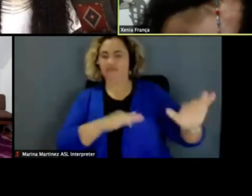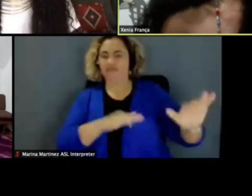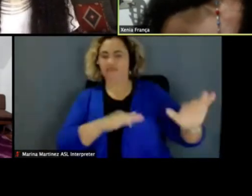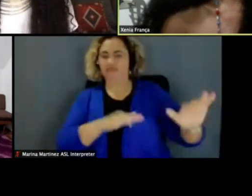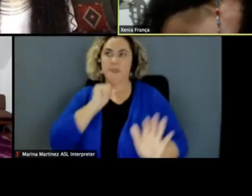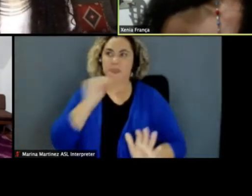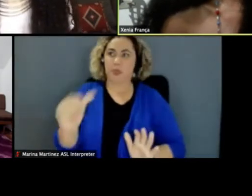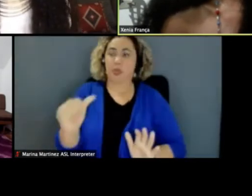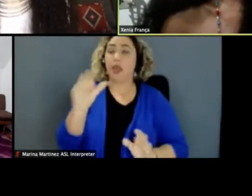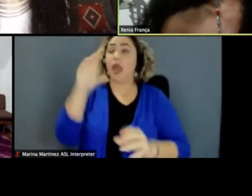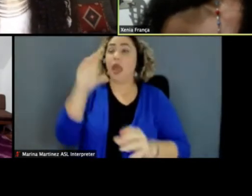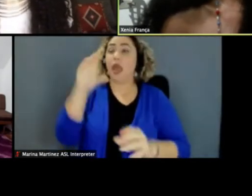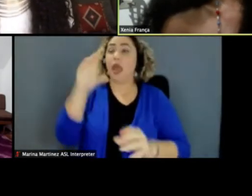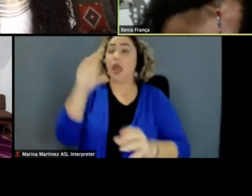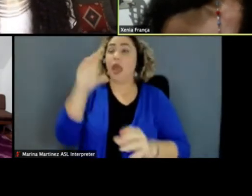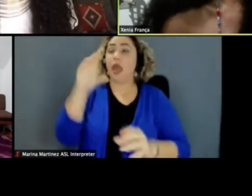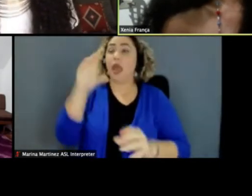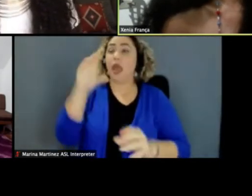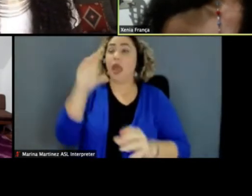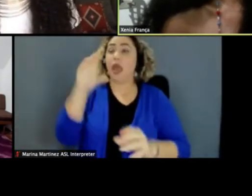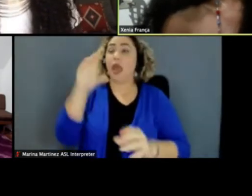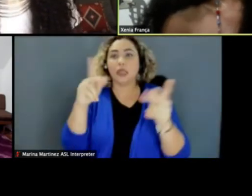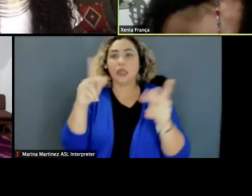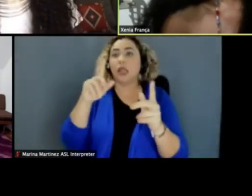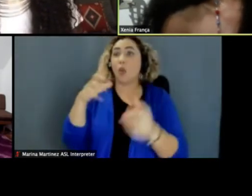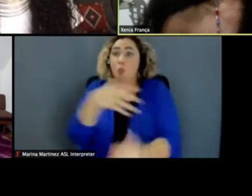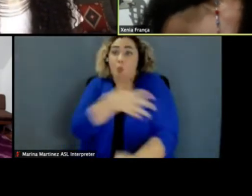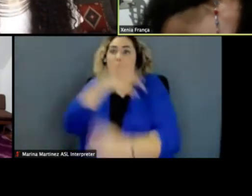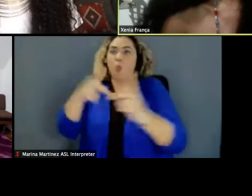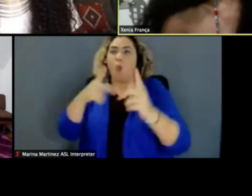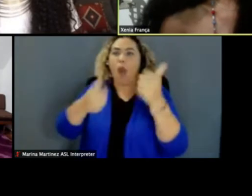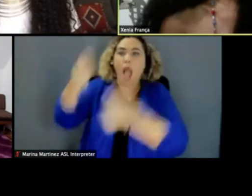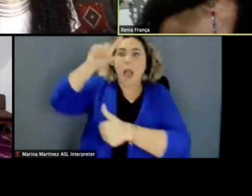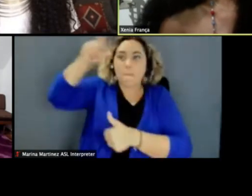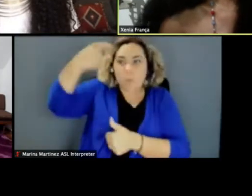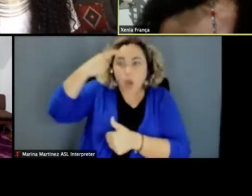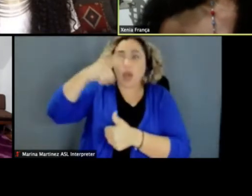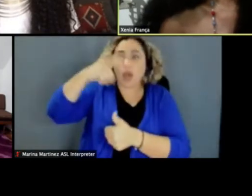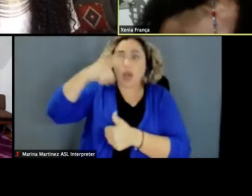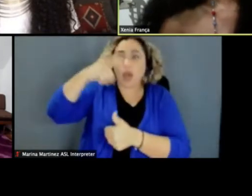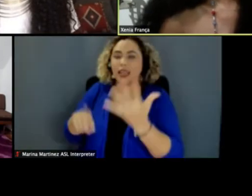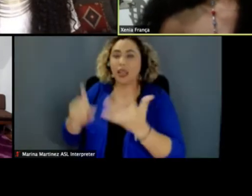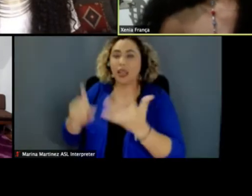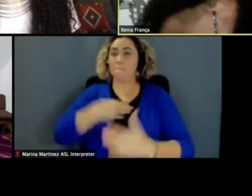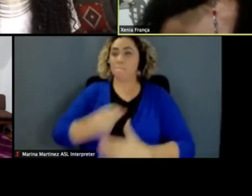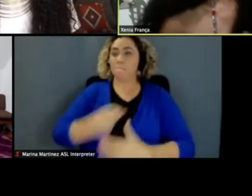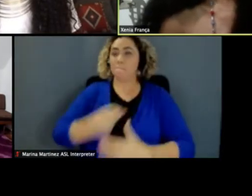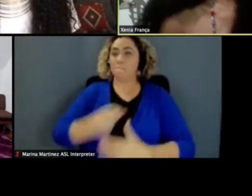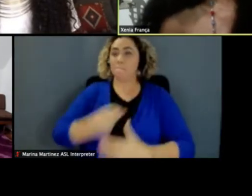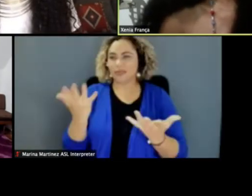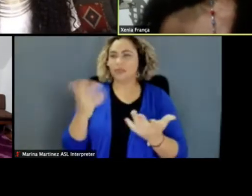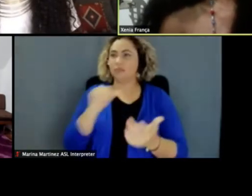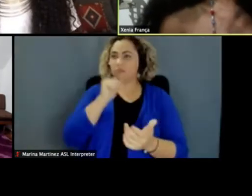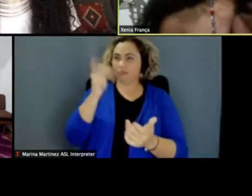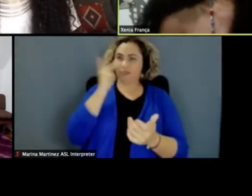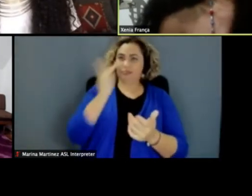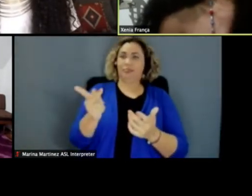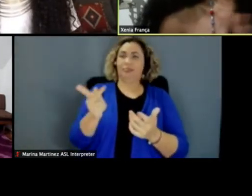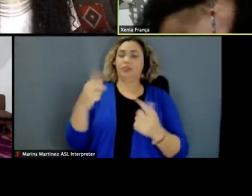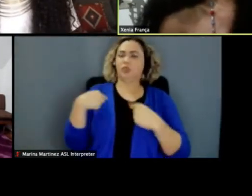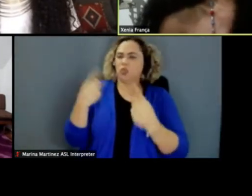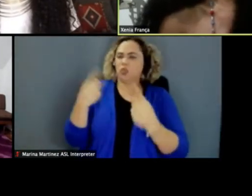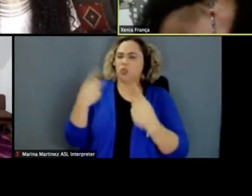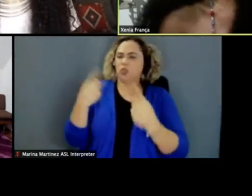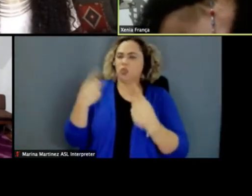na estrutura, em espaços de poder, quanto nas mídias e etc. Então, hoje a gente vem vivendo um momento